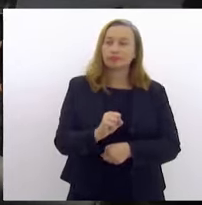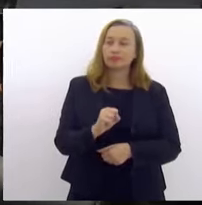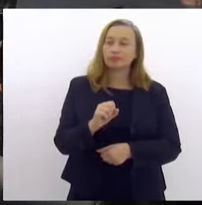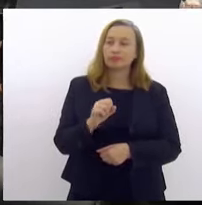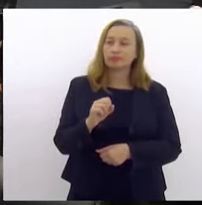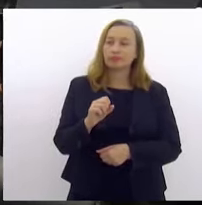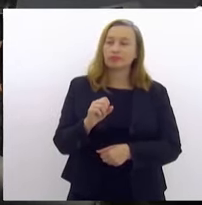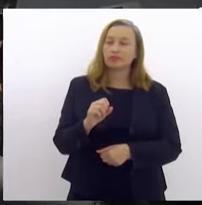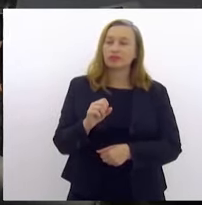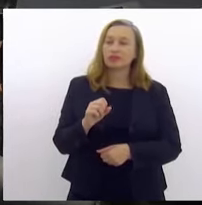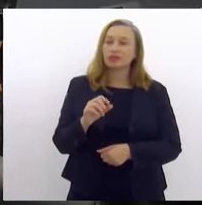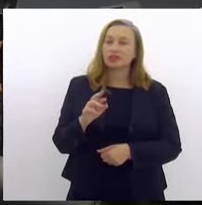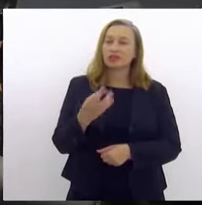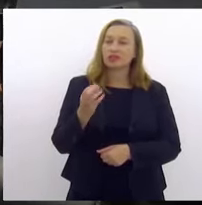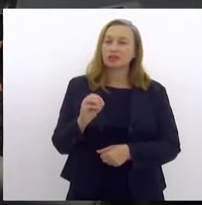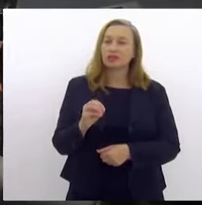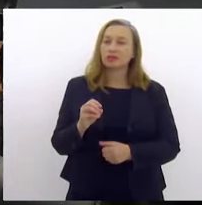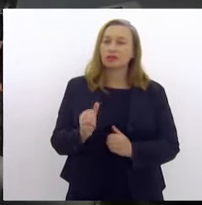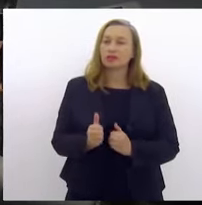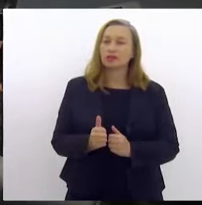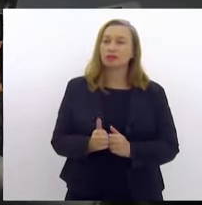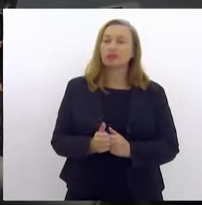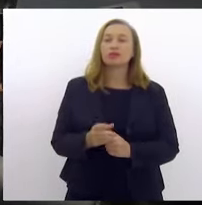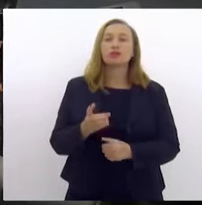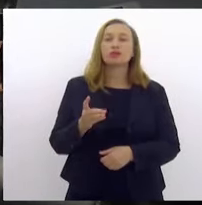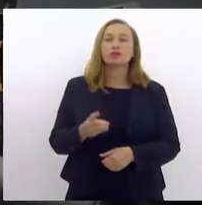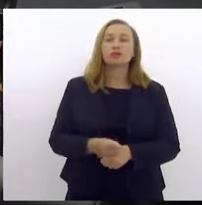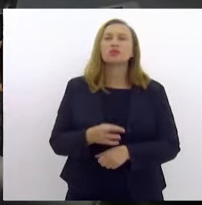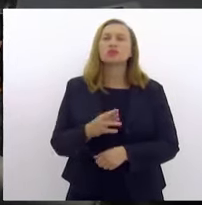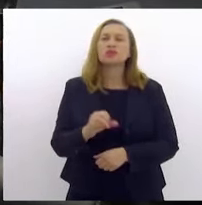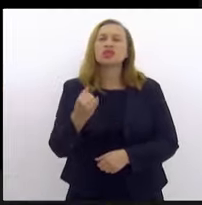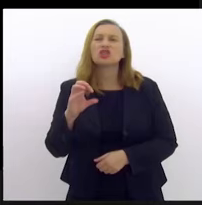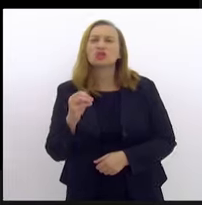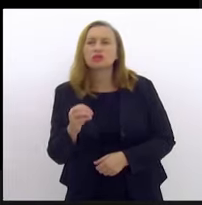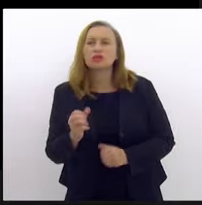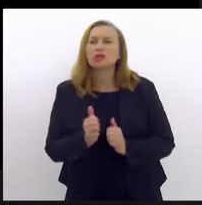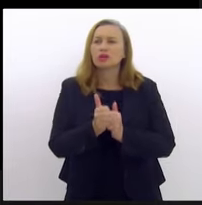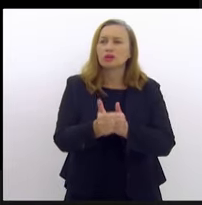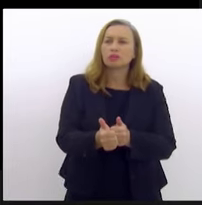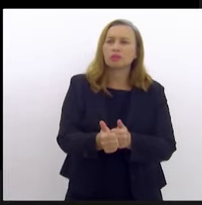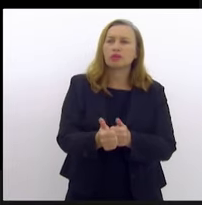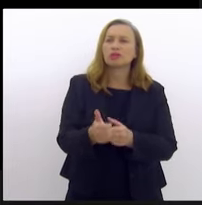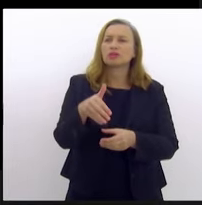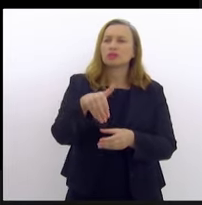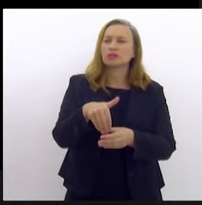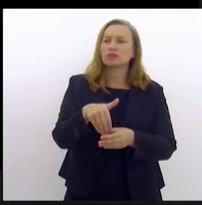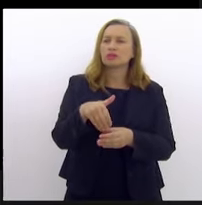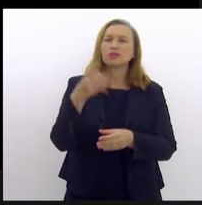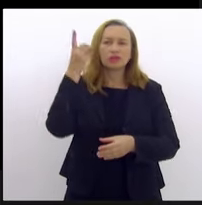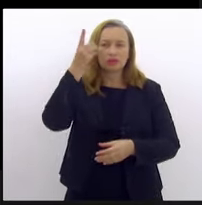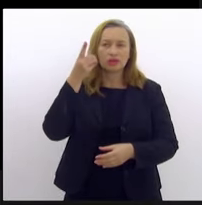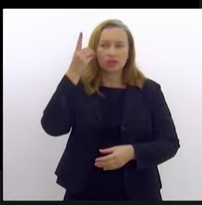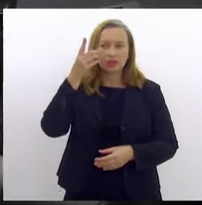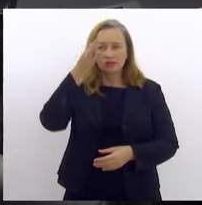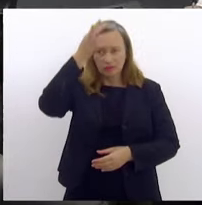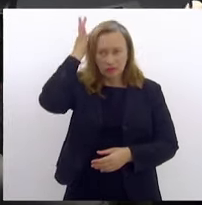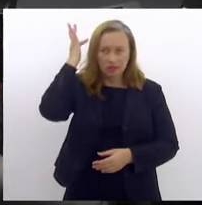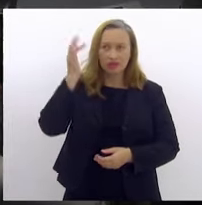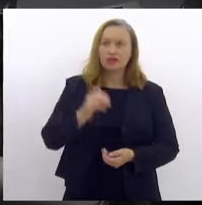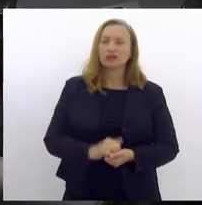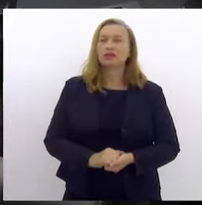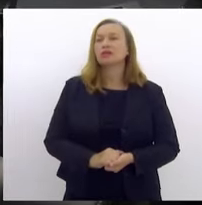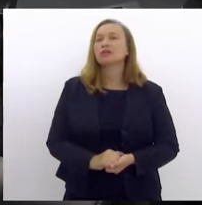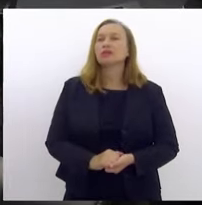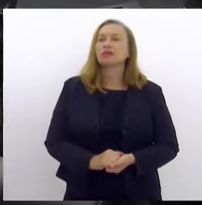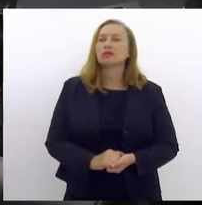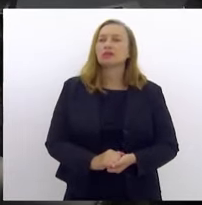Pacheco, senhor presidente. É o quê, doutor Serginho? Acompanha o deputado Fred Pacheco. Está computando aí,